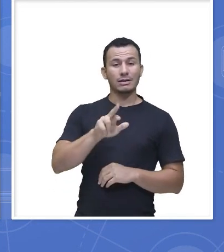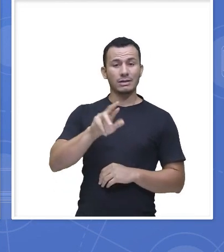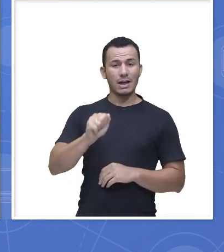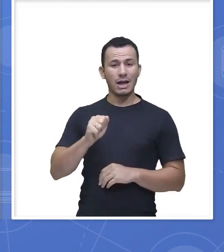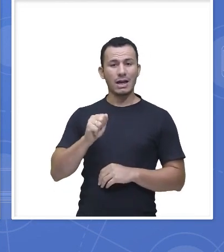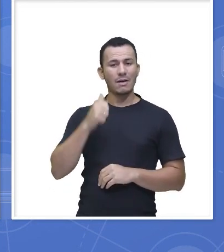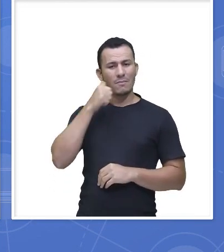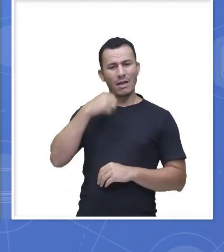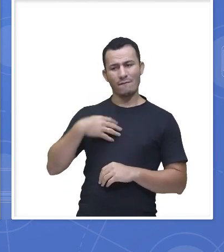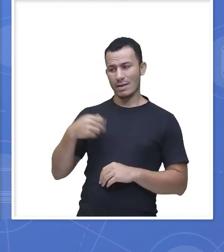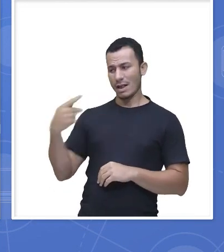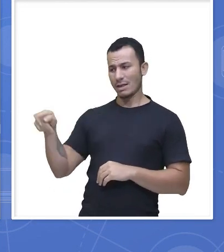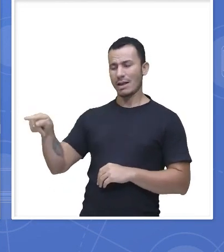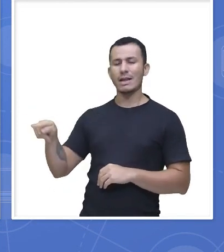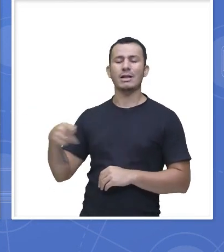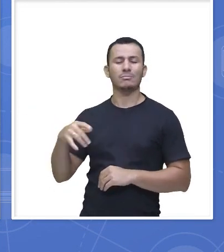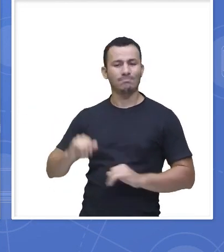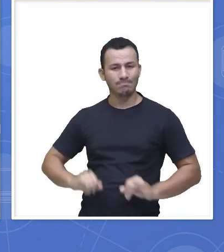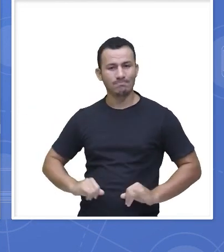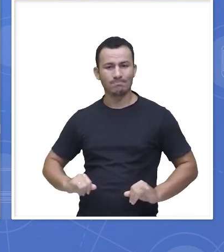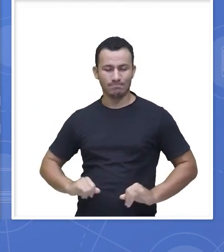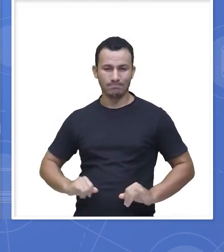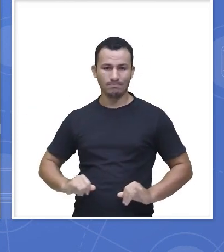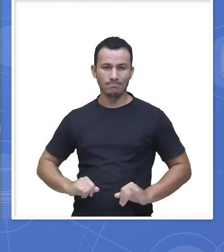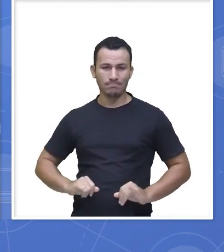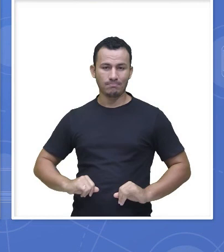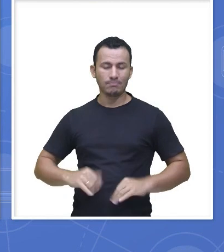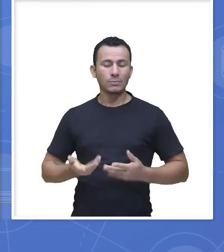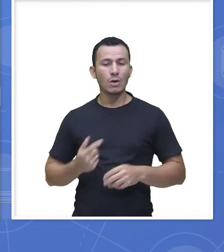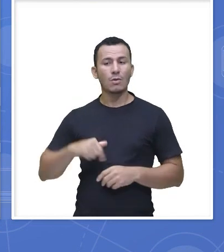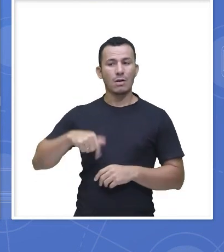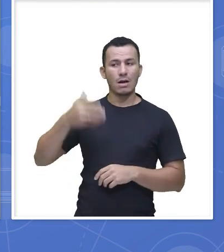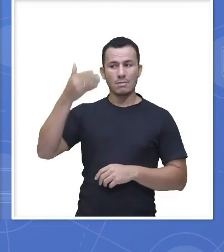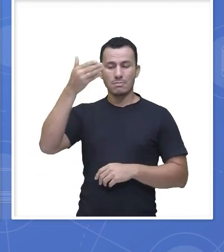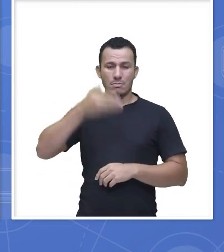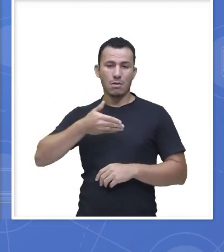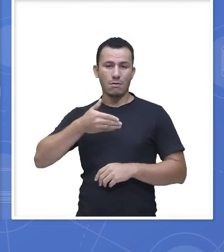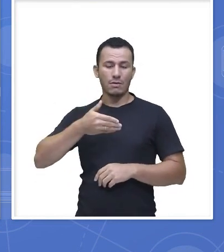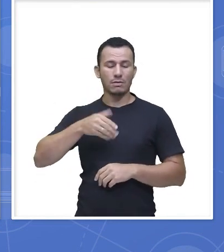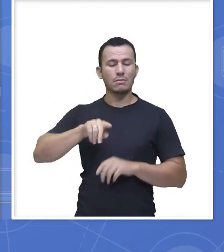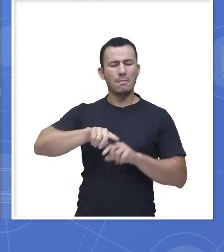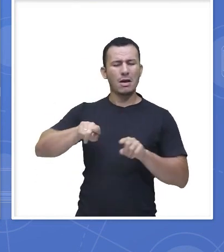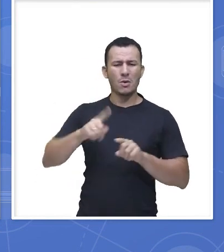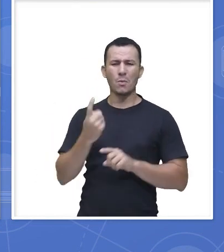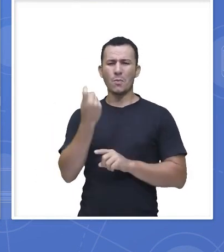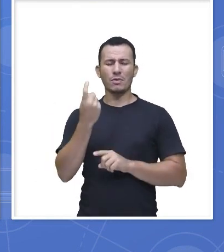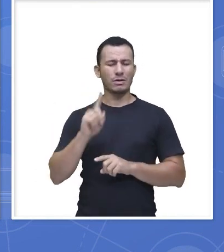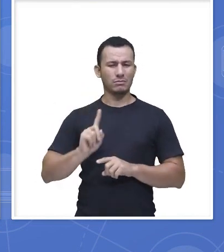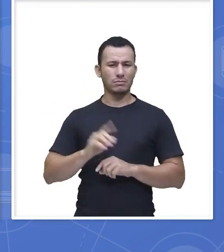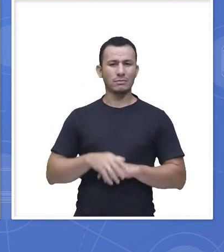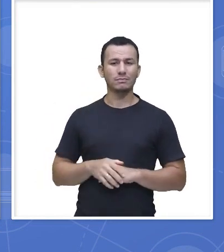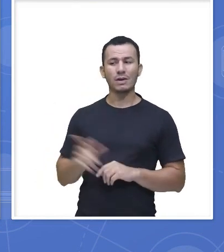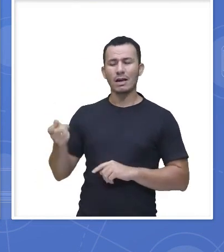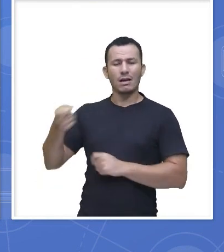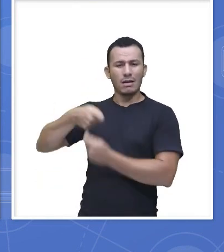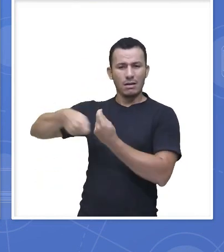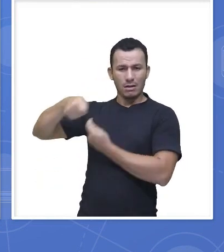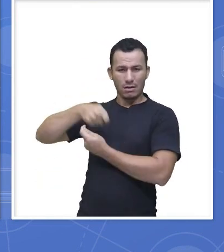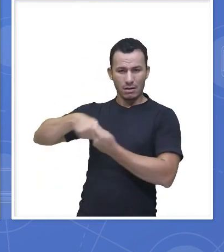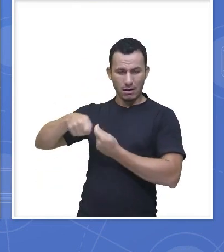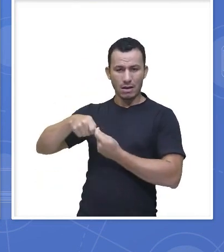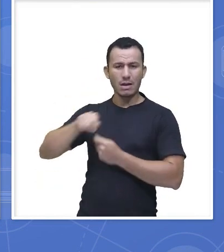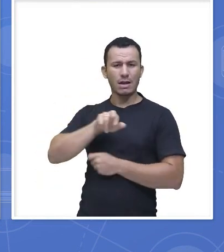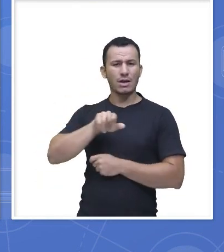a alguns meses, prova irrefutável, acho eu, e não única. Era tesoureiro de uma confraria e irmão